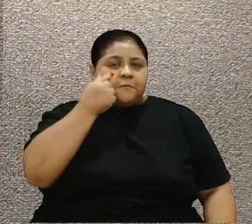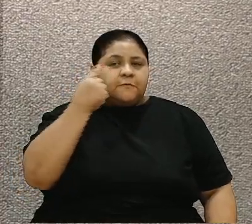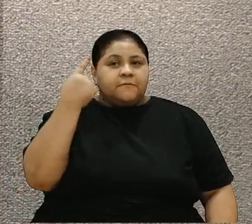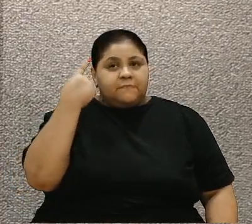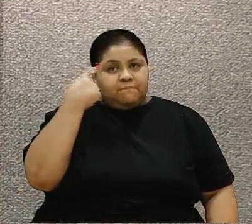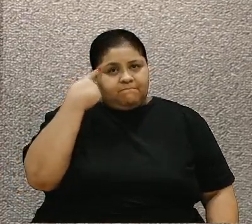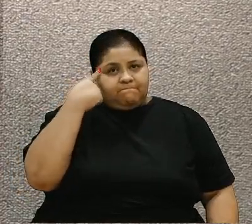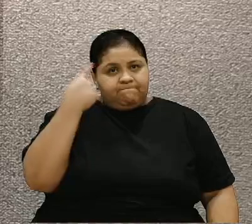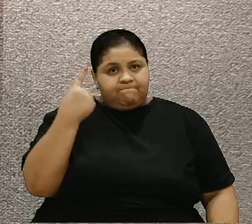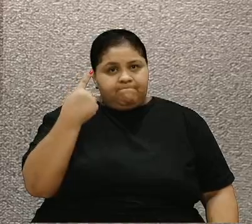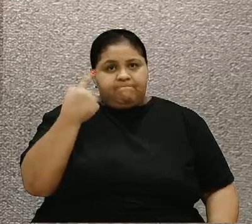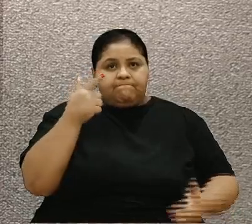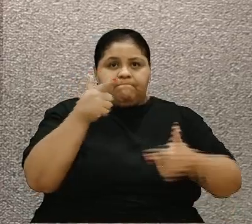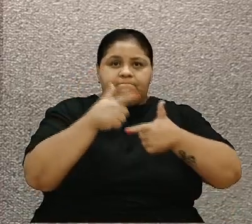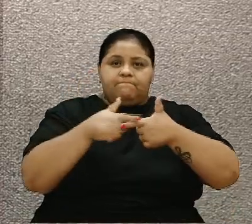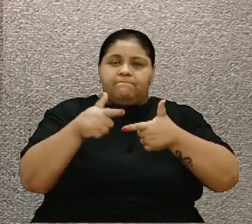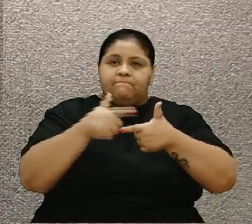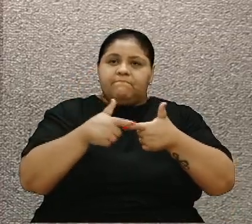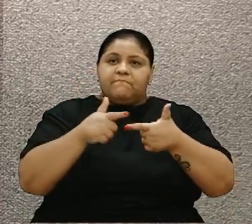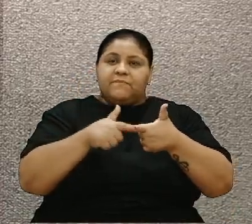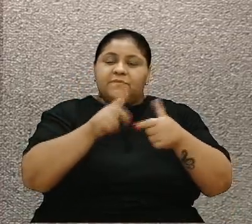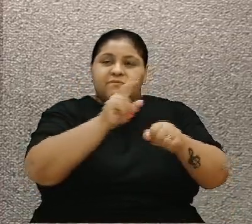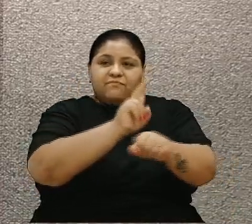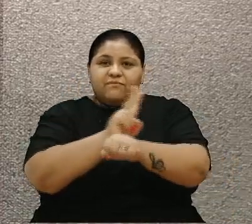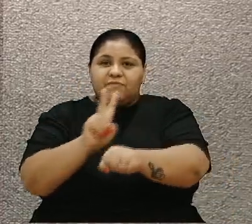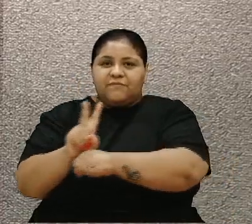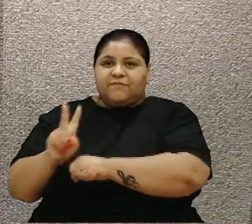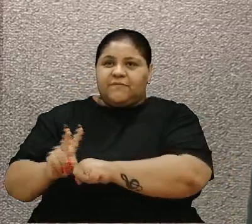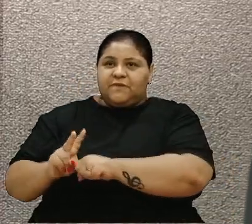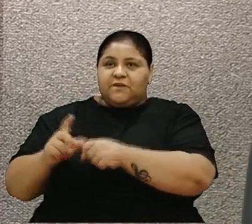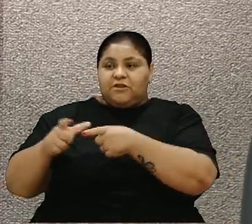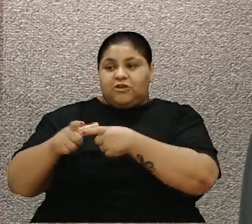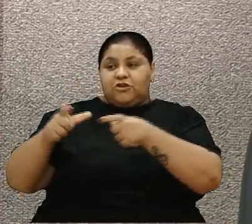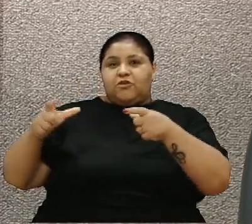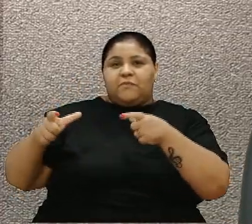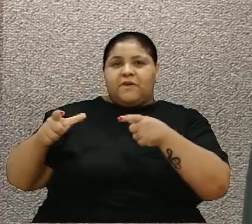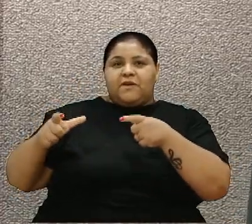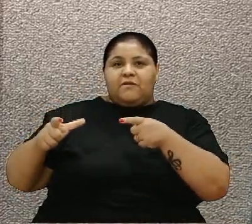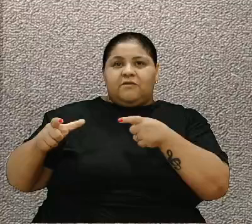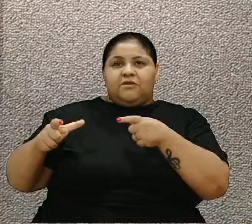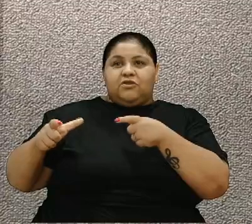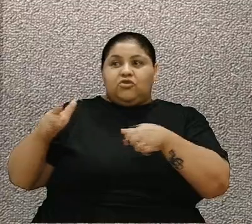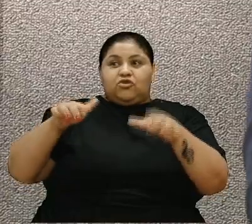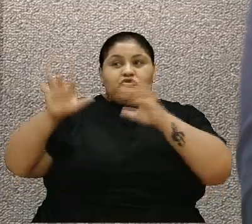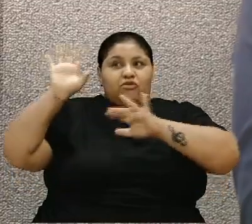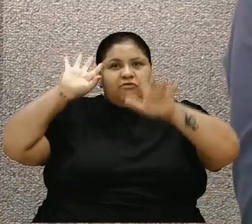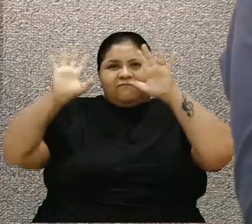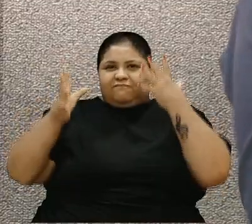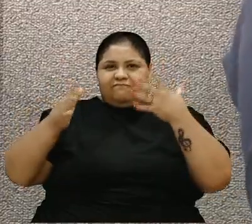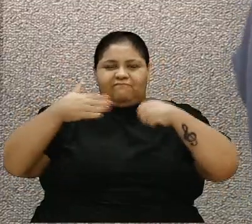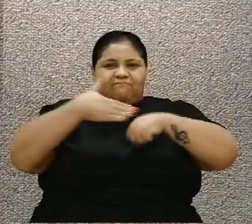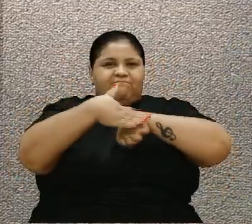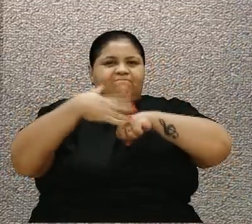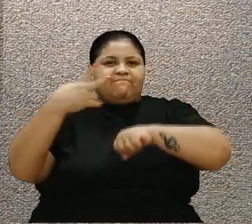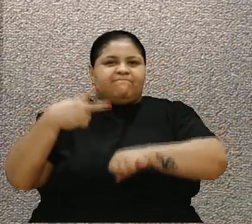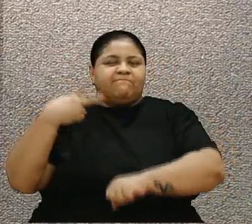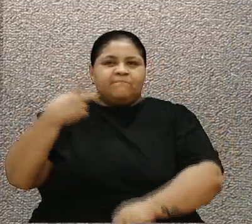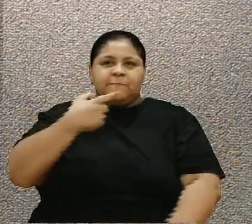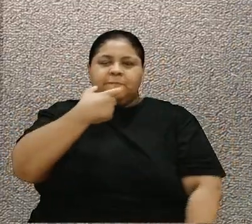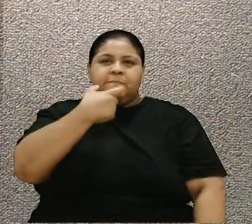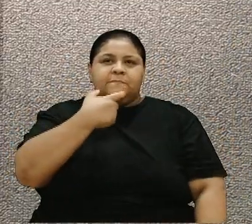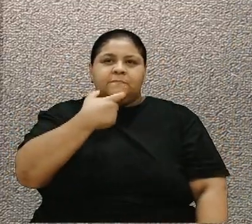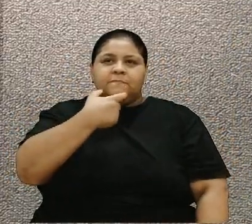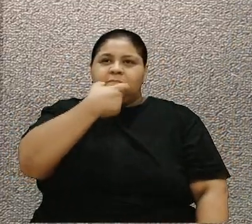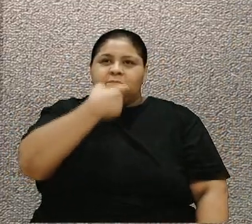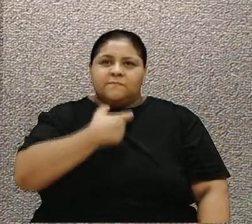que os problemas a serem tratados aqui são maiores que nós dimensionamos. Conversava com o vereador Cristiano Becker, que